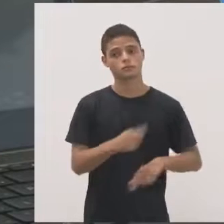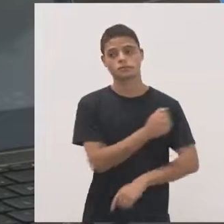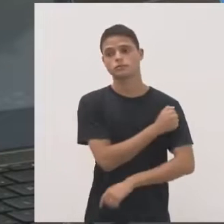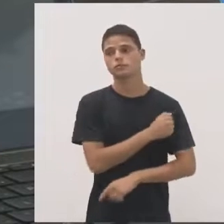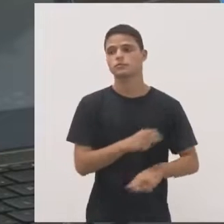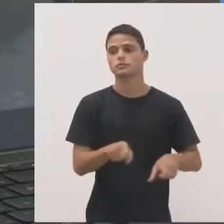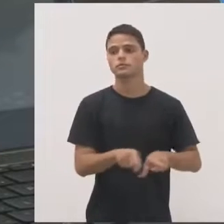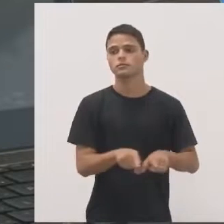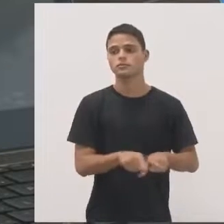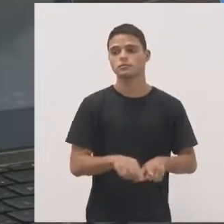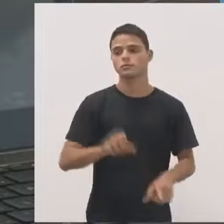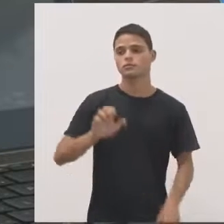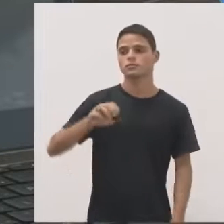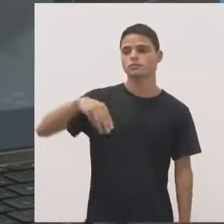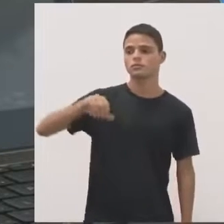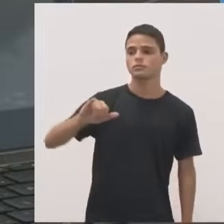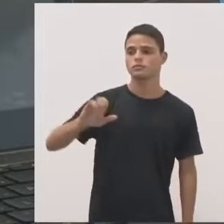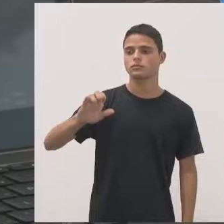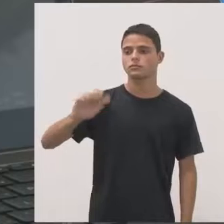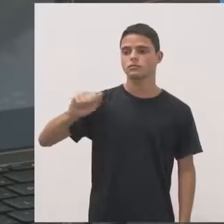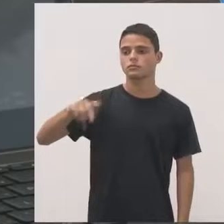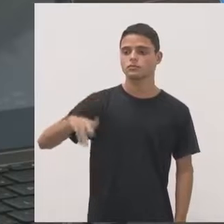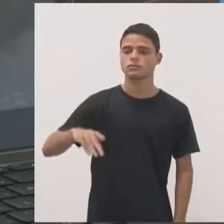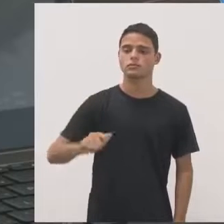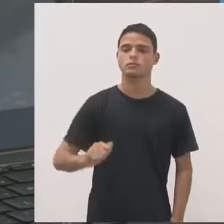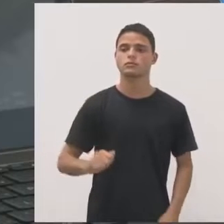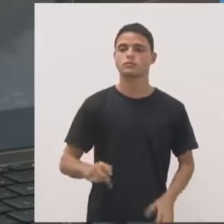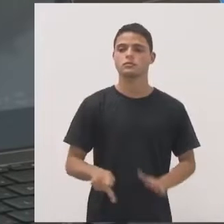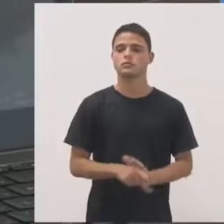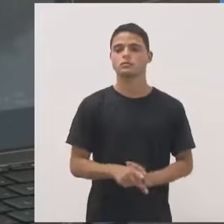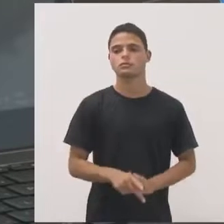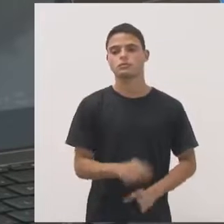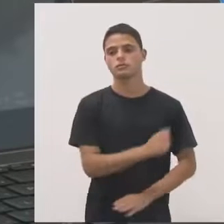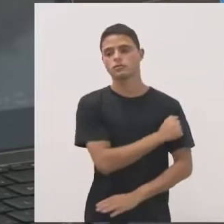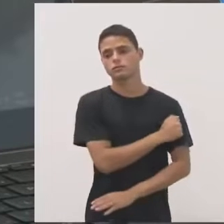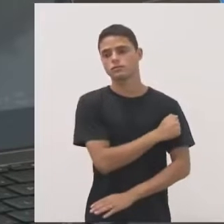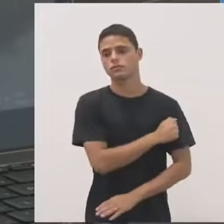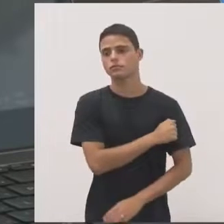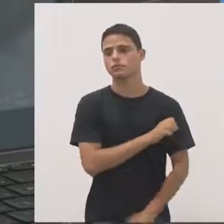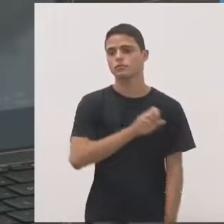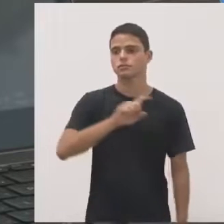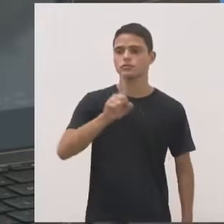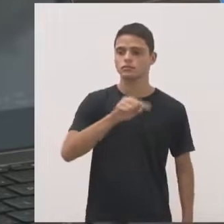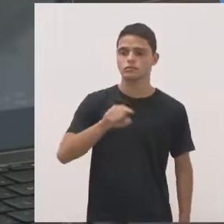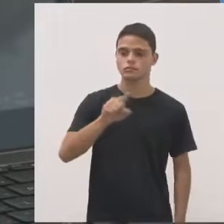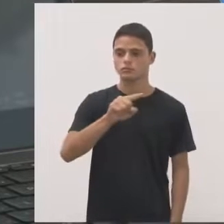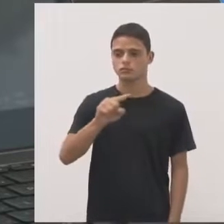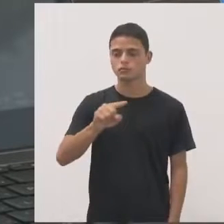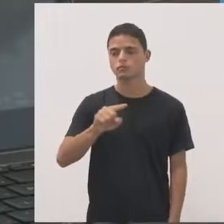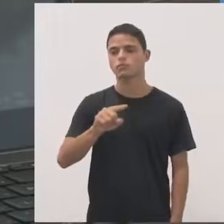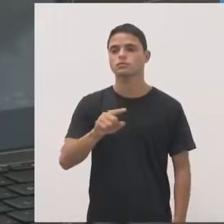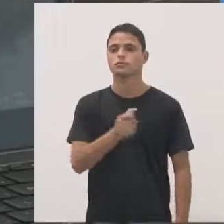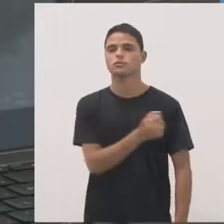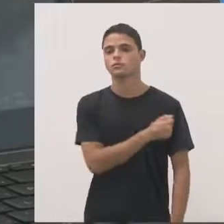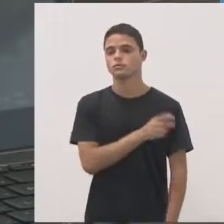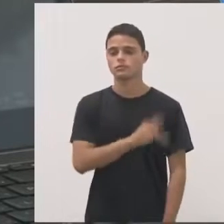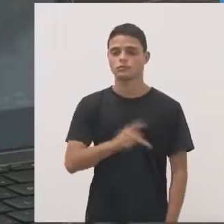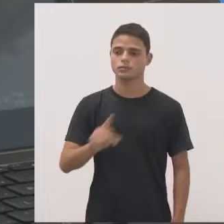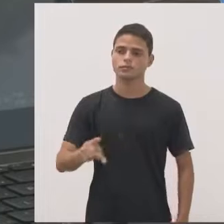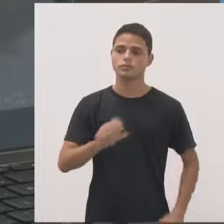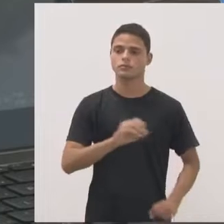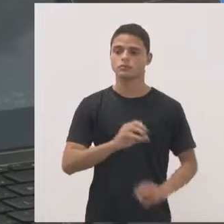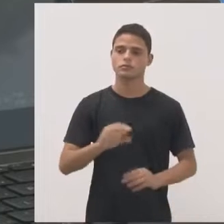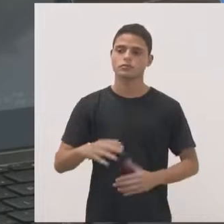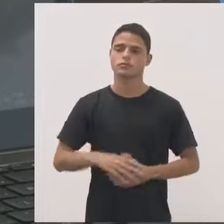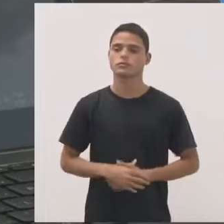que é o @aluno, né? Aluno. Isso. @educação, @professor ou @aluno. Sim. Como eu não tenho a